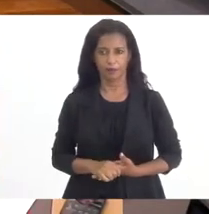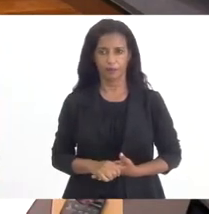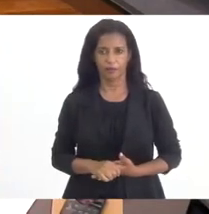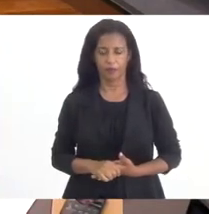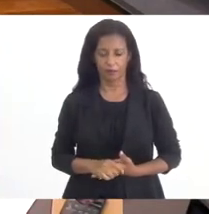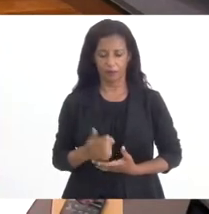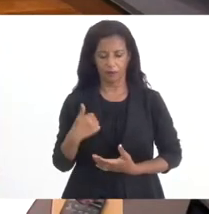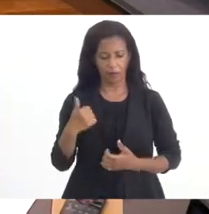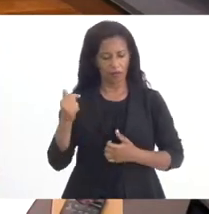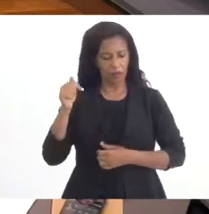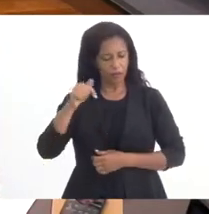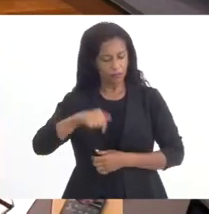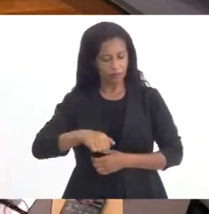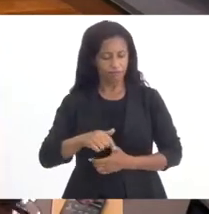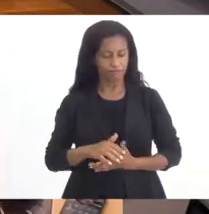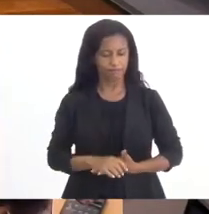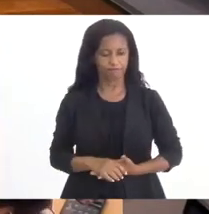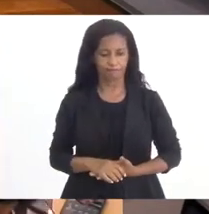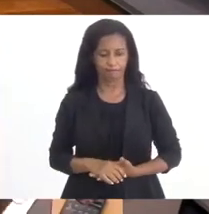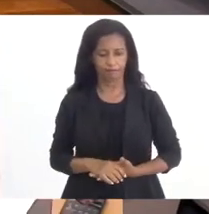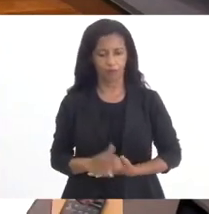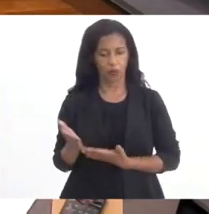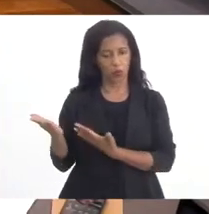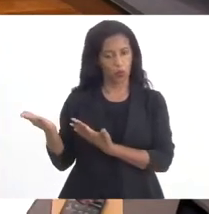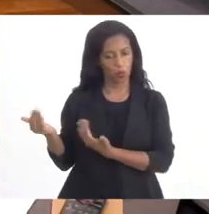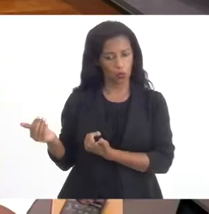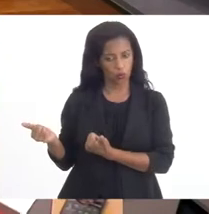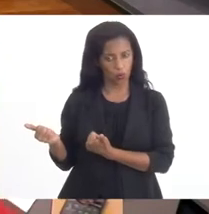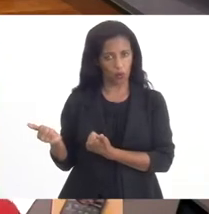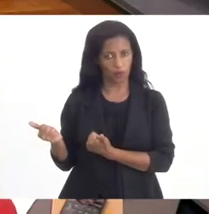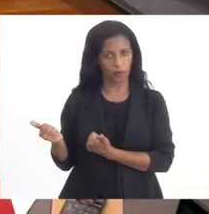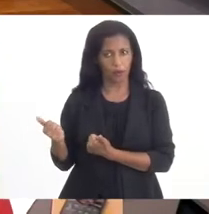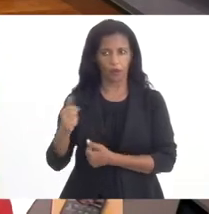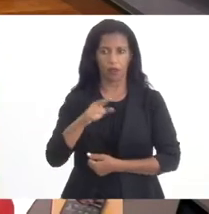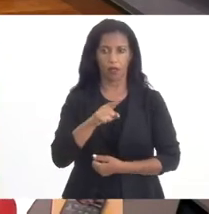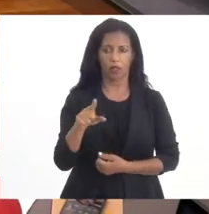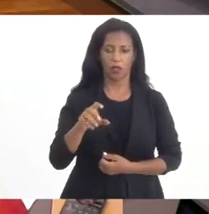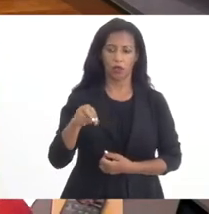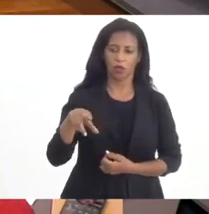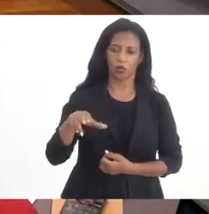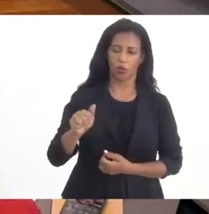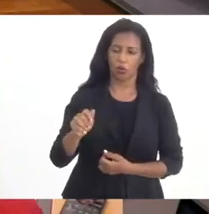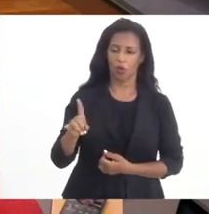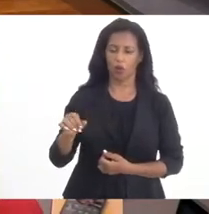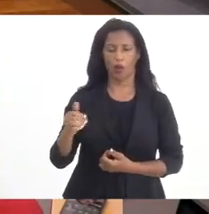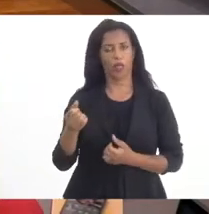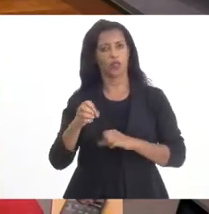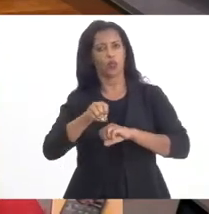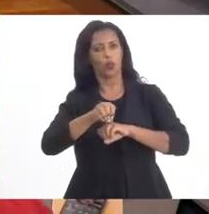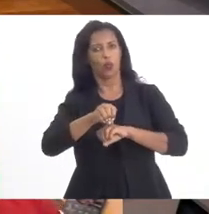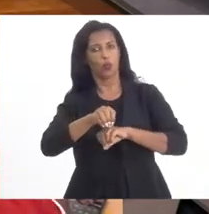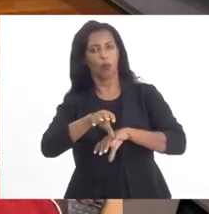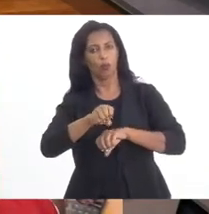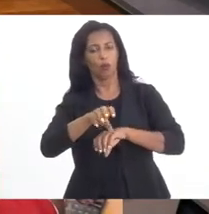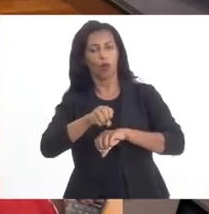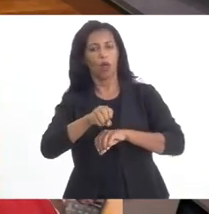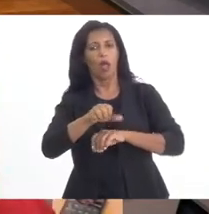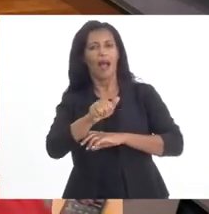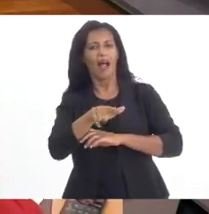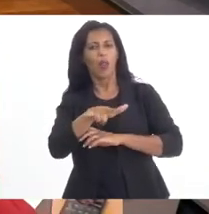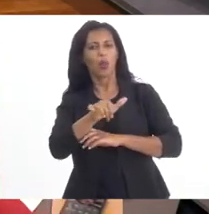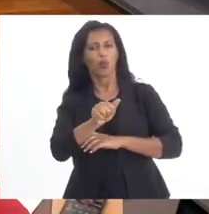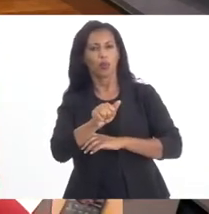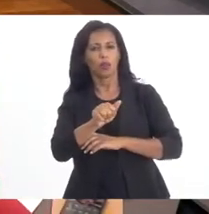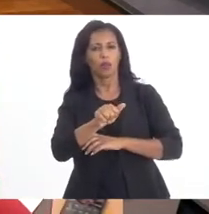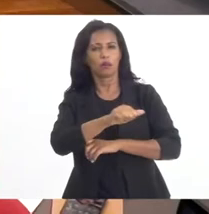Eu estou aqui hoje como jovem da Zona Oeste, como jovem estudante da UESO e, acima de